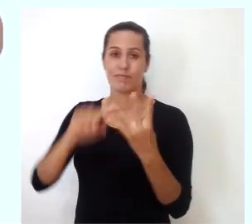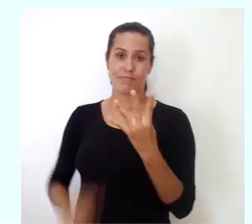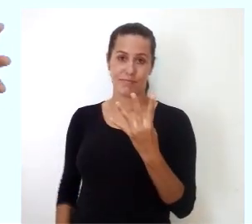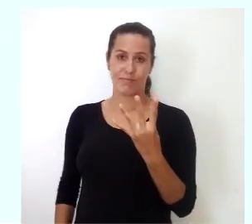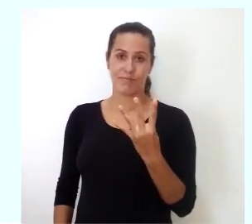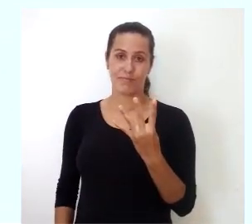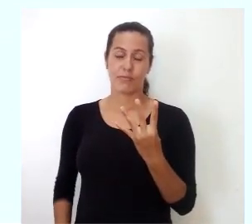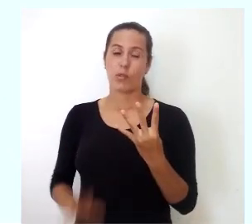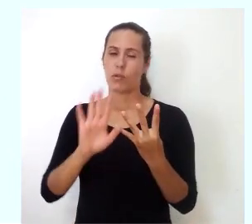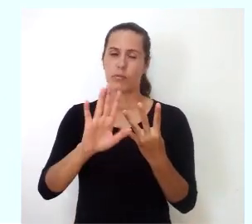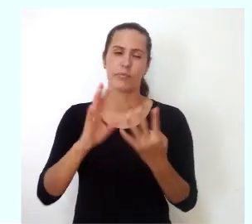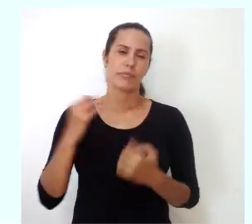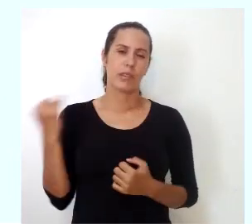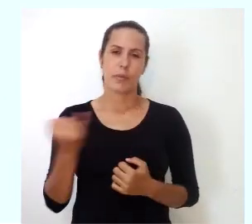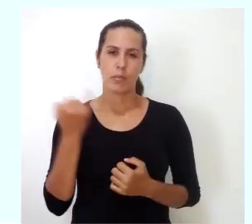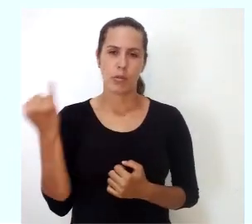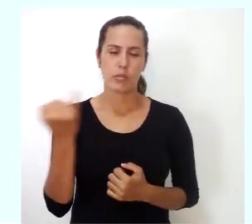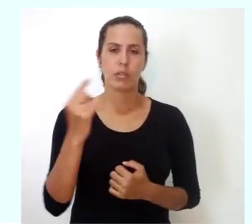é importante